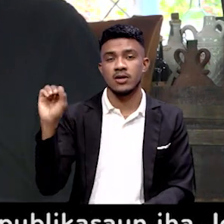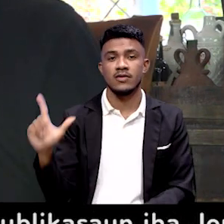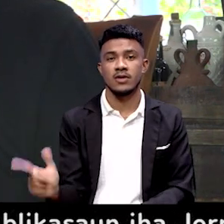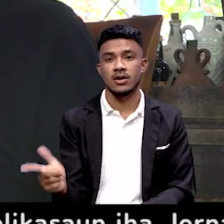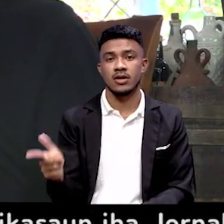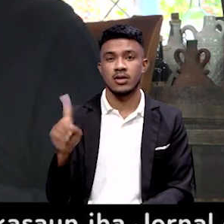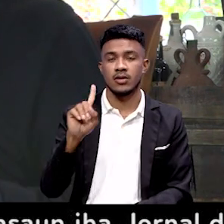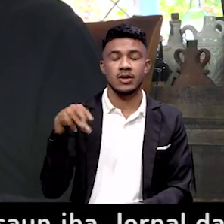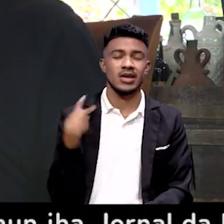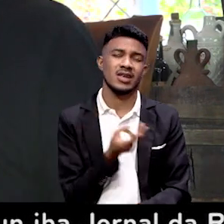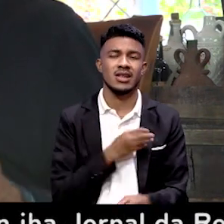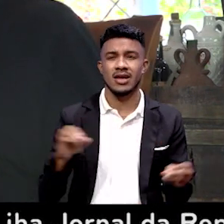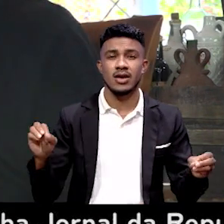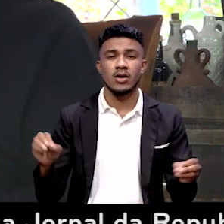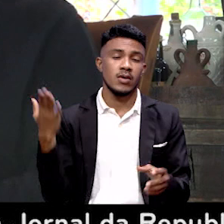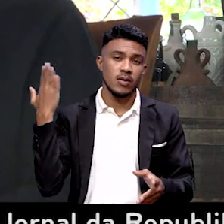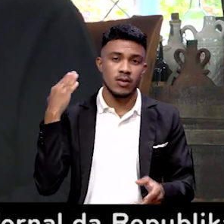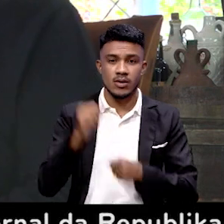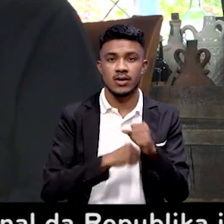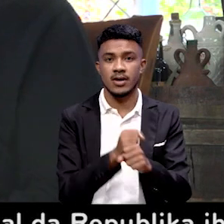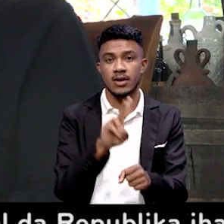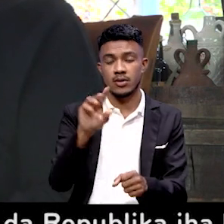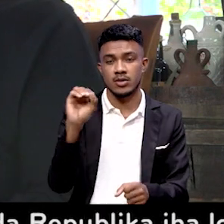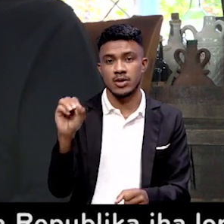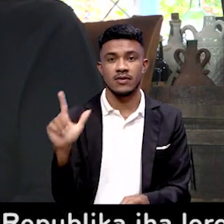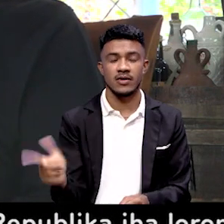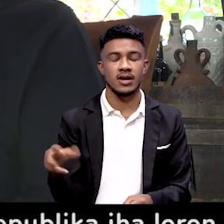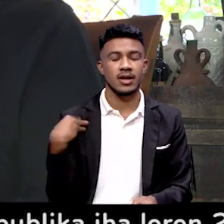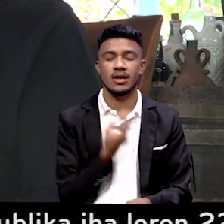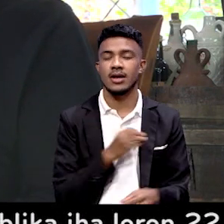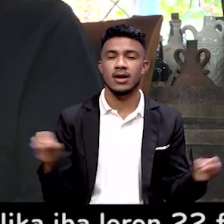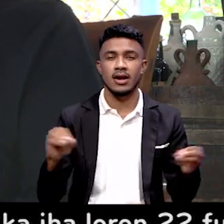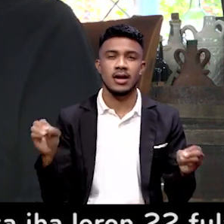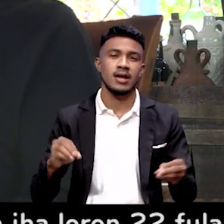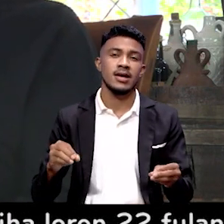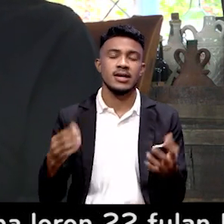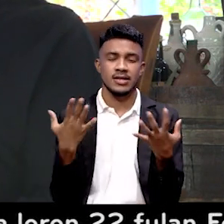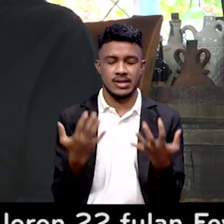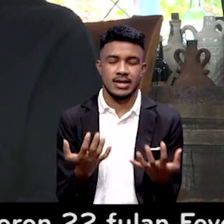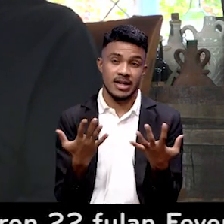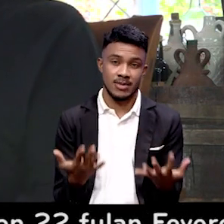lá sente, o sente camão. Mas 2021,